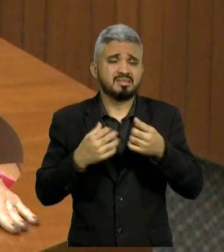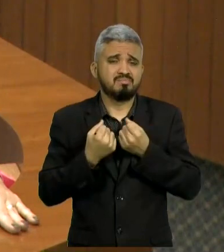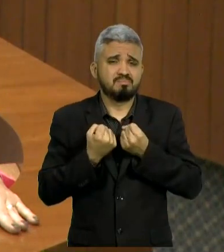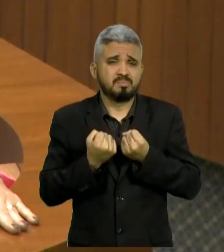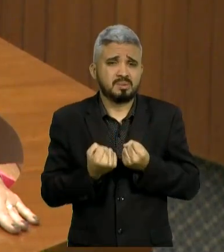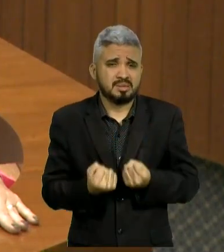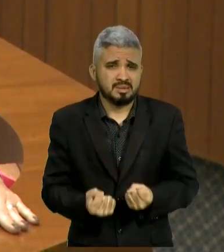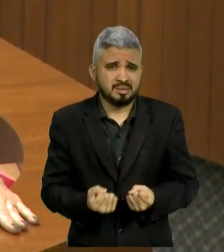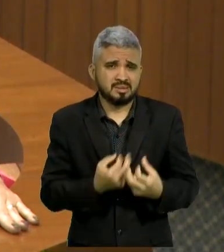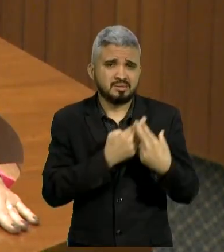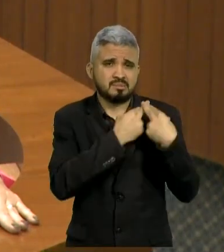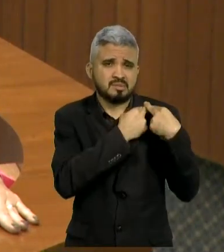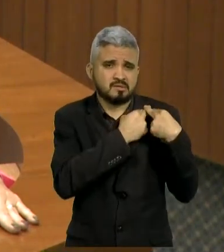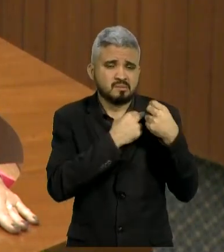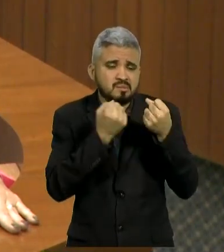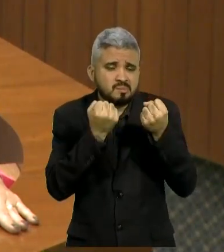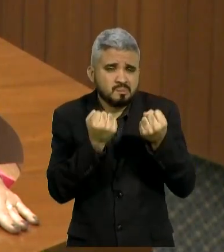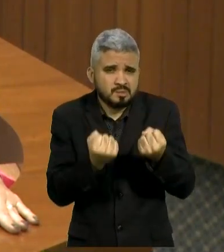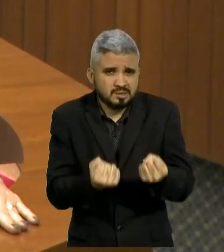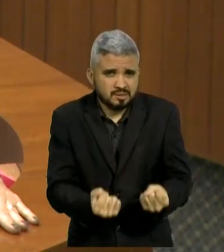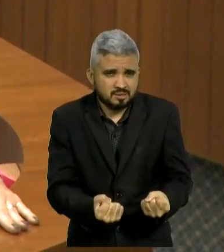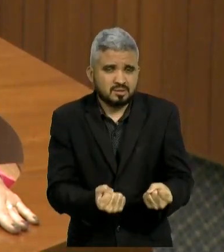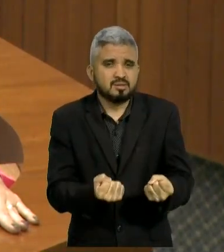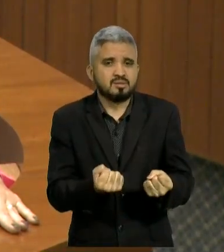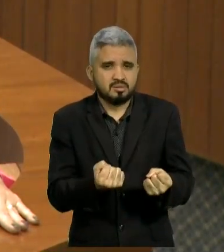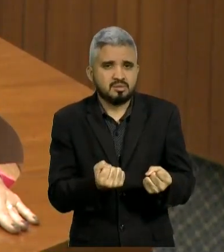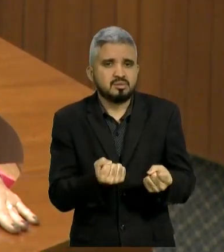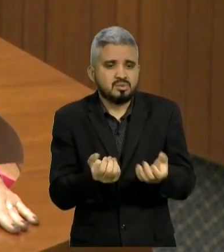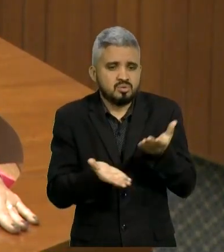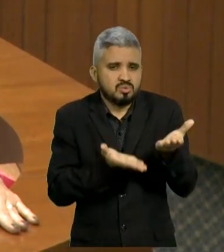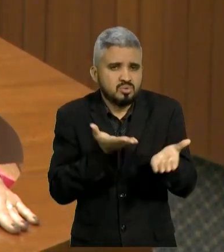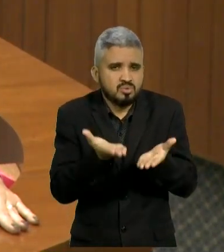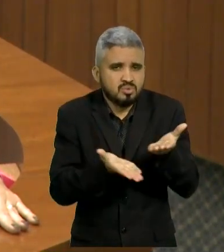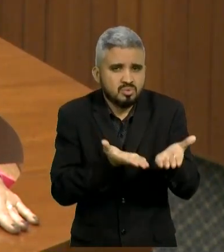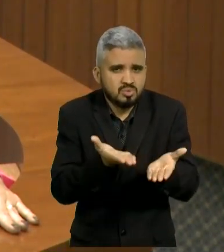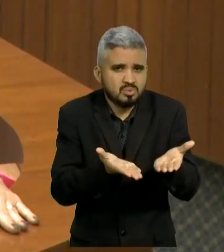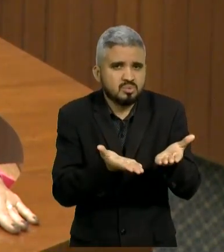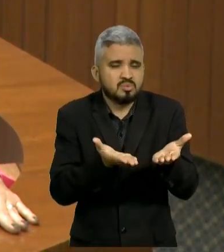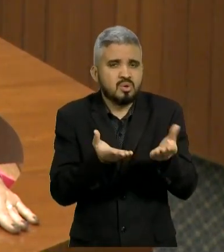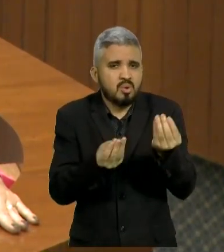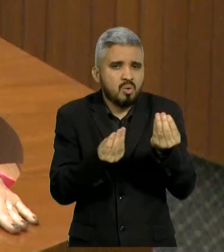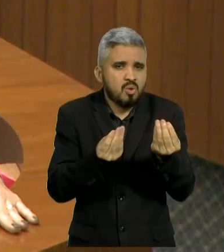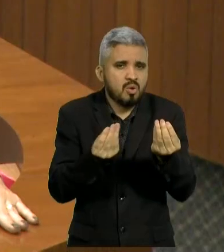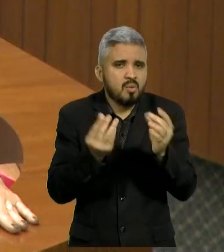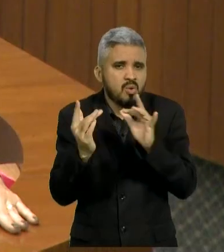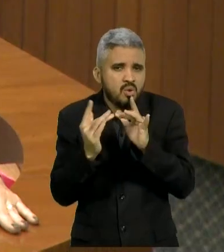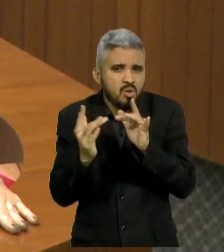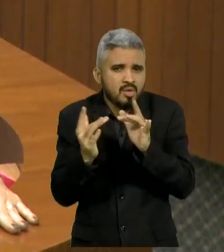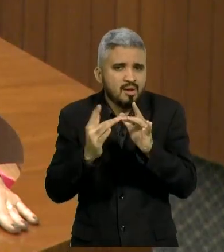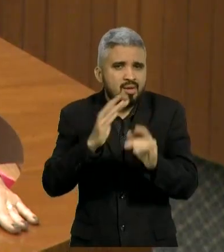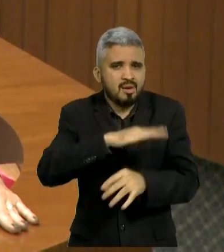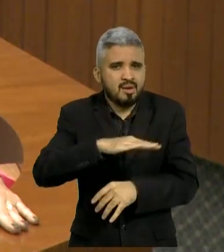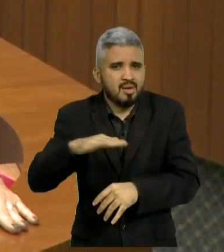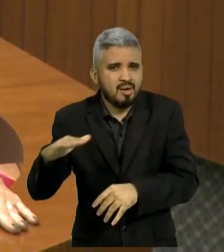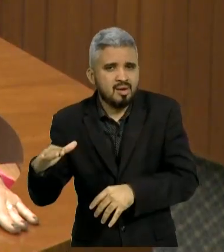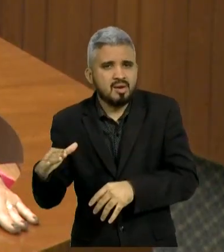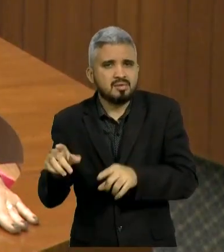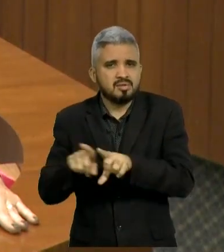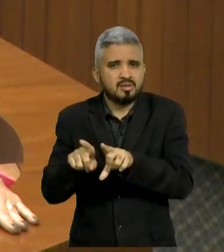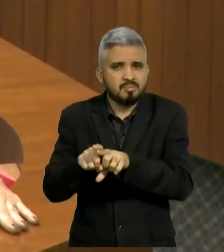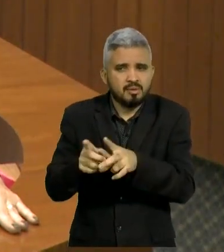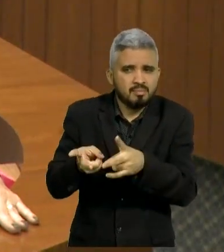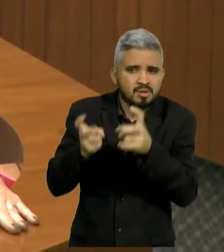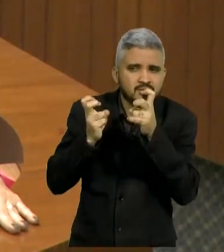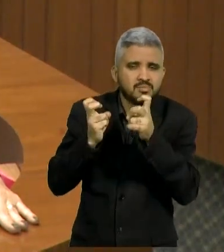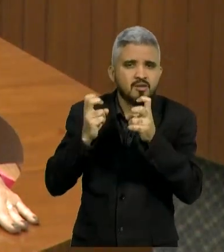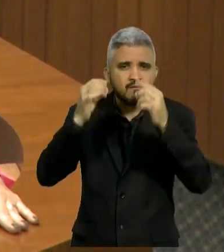lidar diariamente com esses tipos de violência. Imagine aí, você sair do seu ambiente de